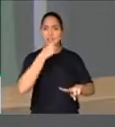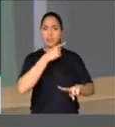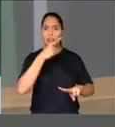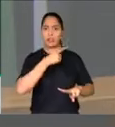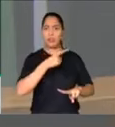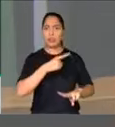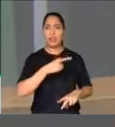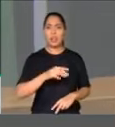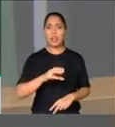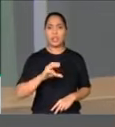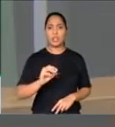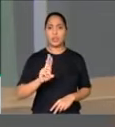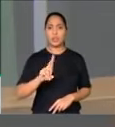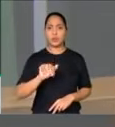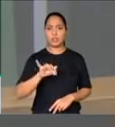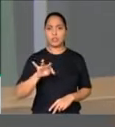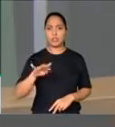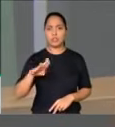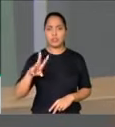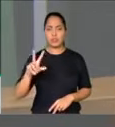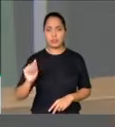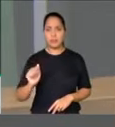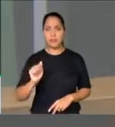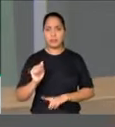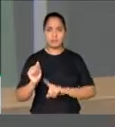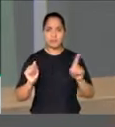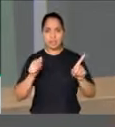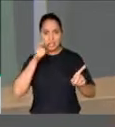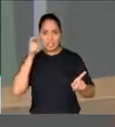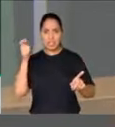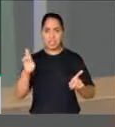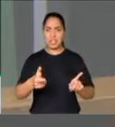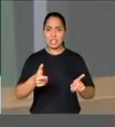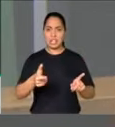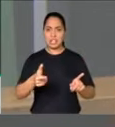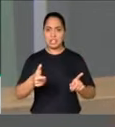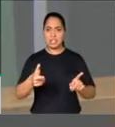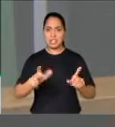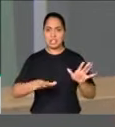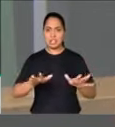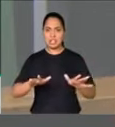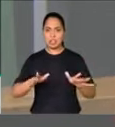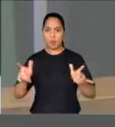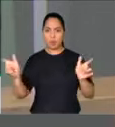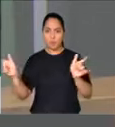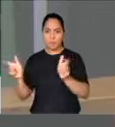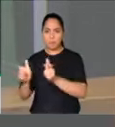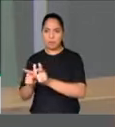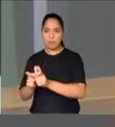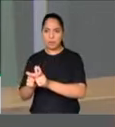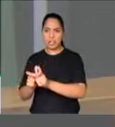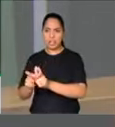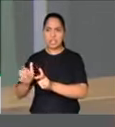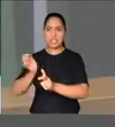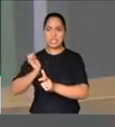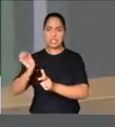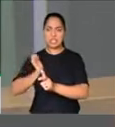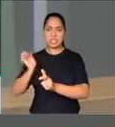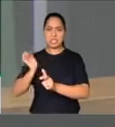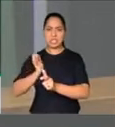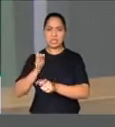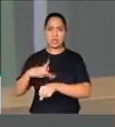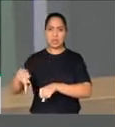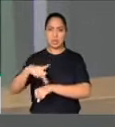Curitiba, a mando dos interesses de uma minoria da aristocracia